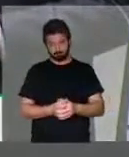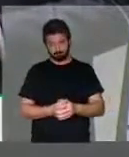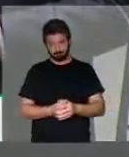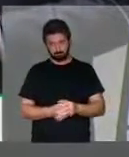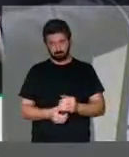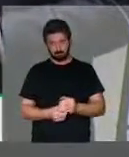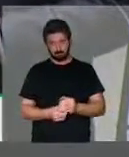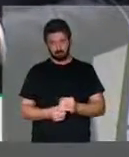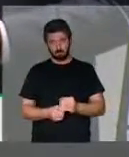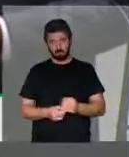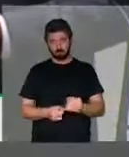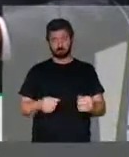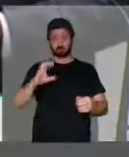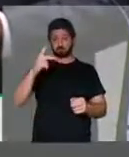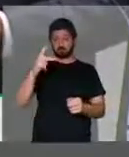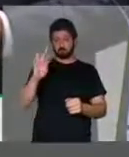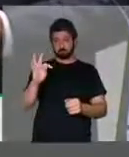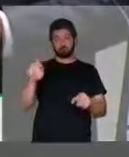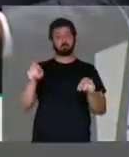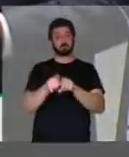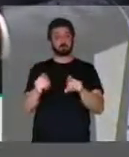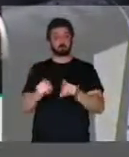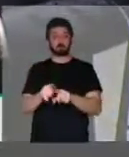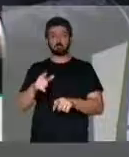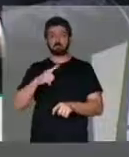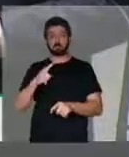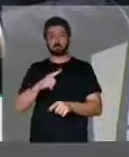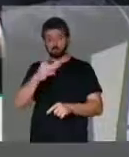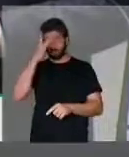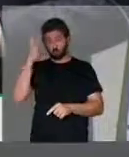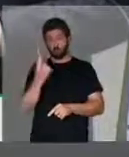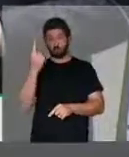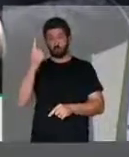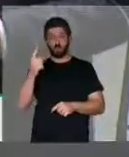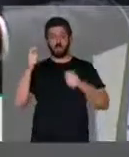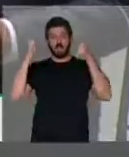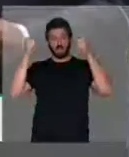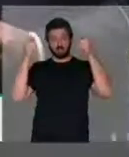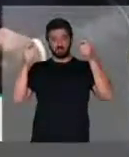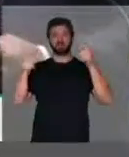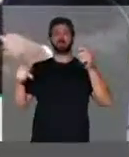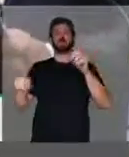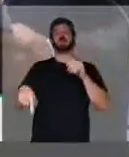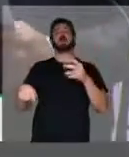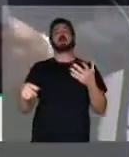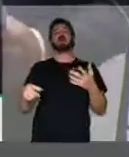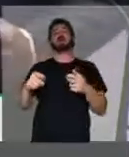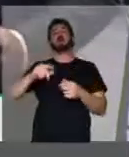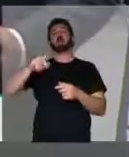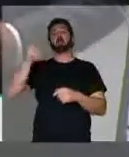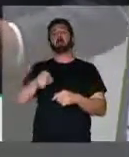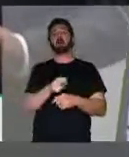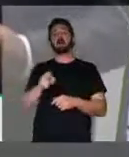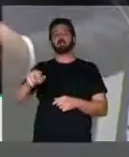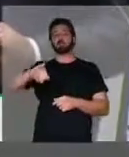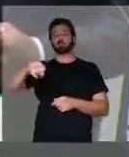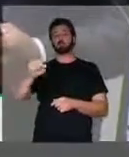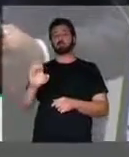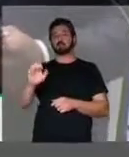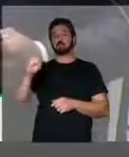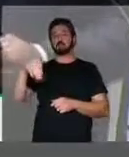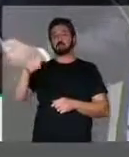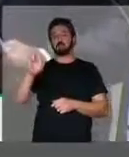A mesma CPT tem um ativista, que é padre, o padre José